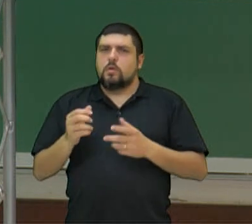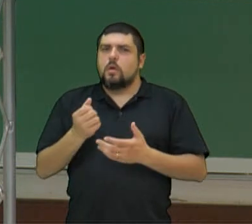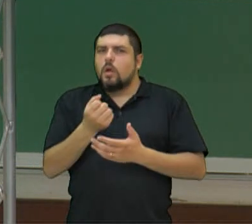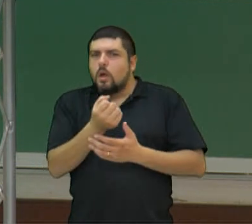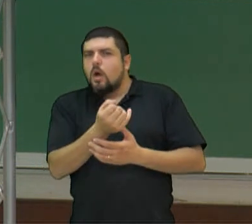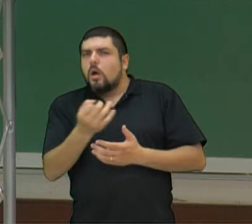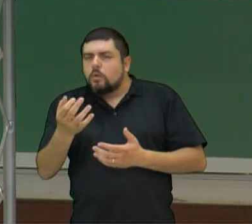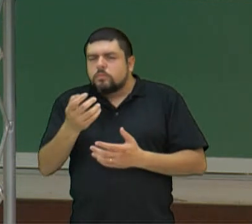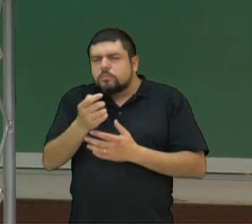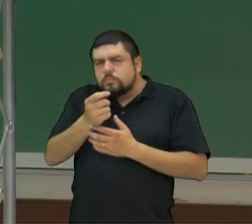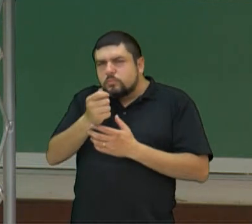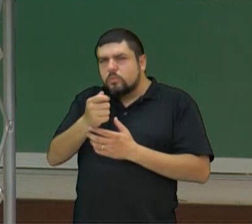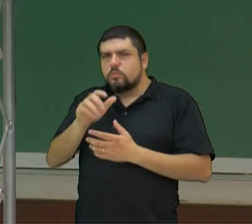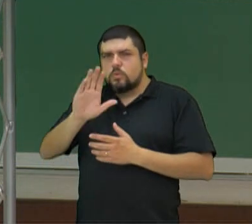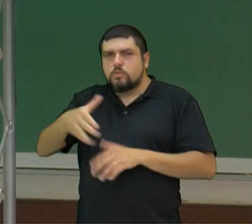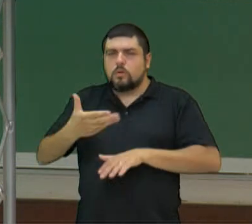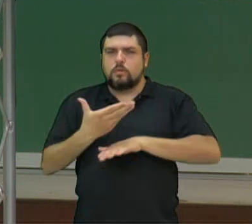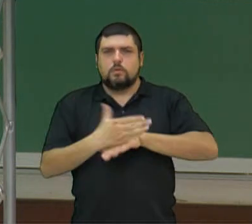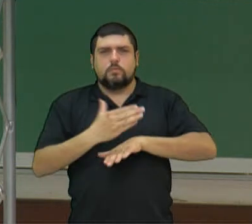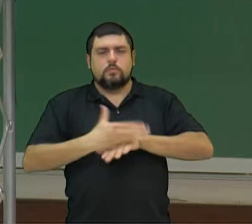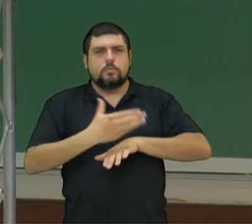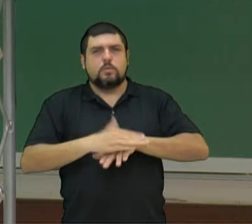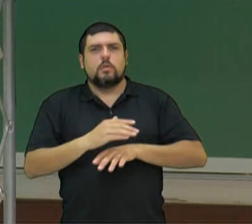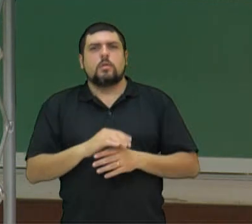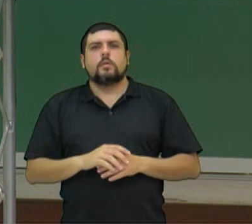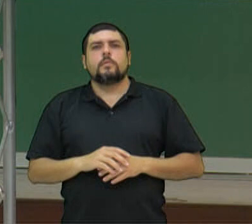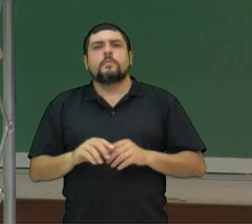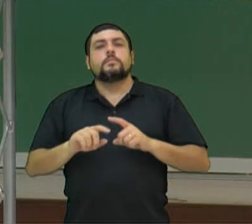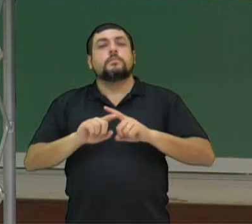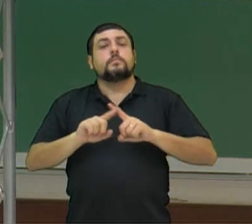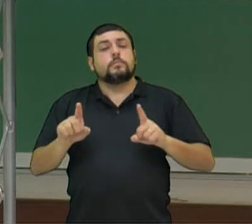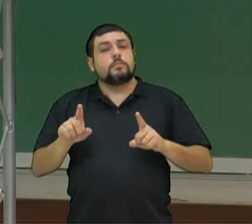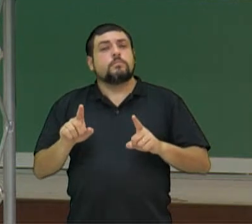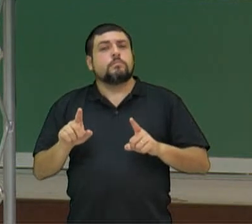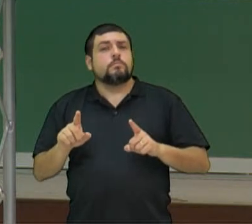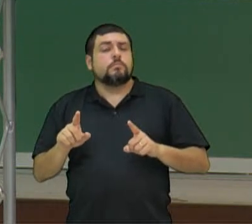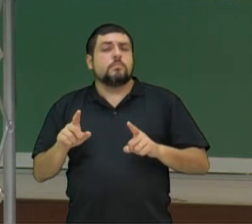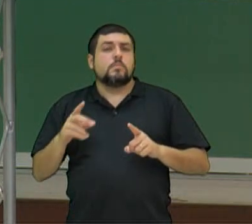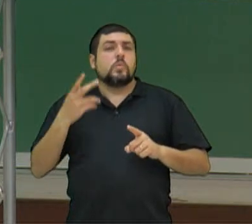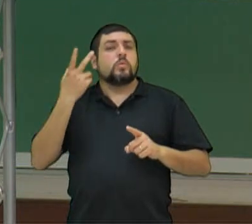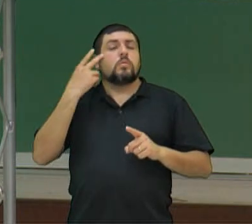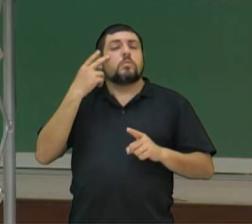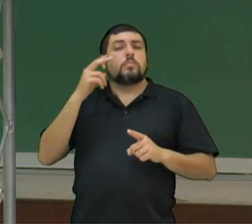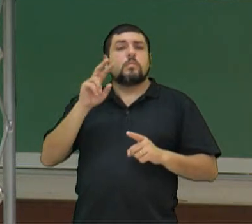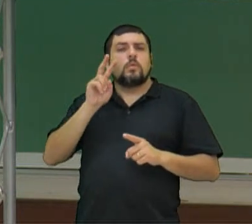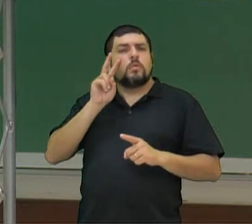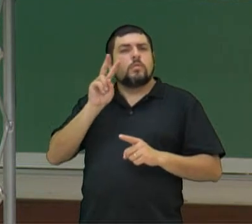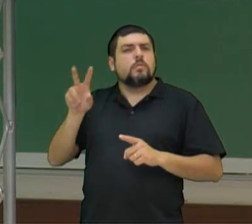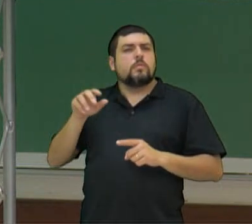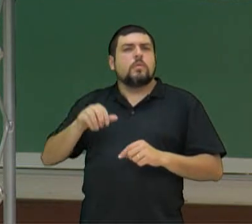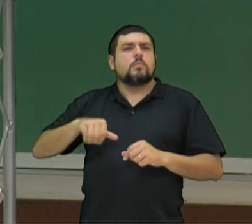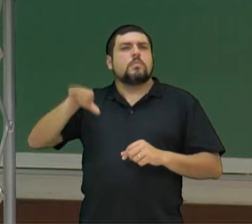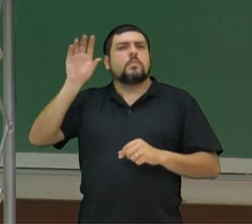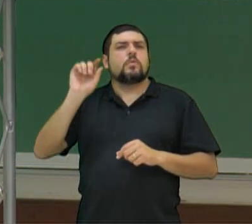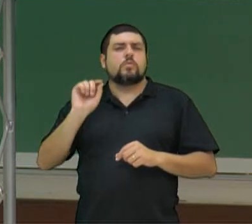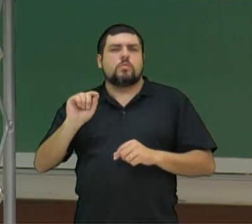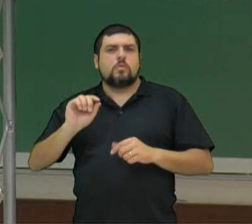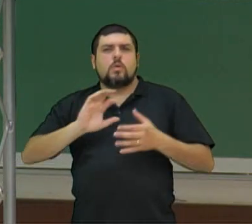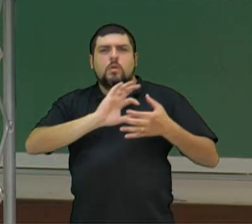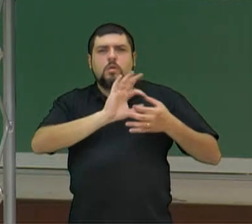experiência de praticar. E a gente normalmente vê mais esse esporte naqueles períodos de